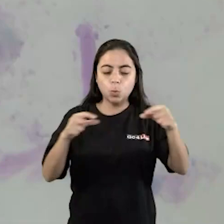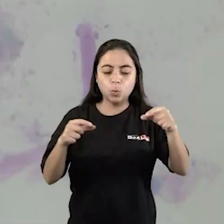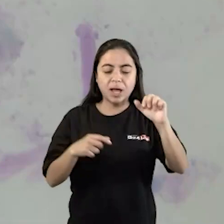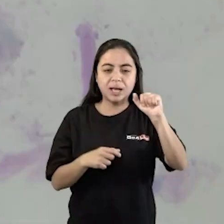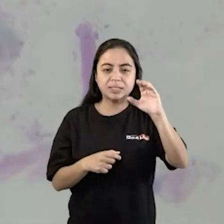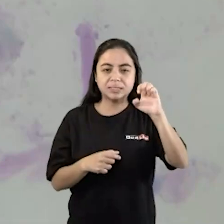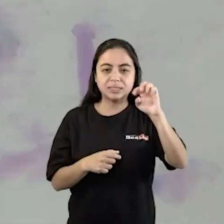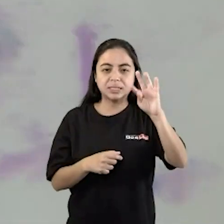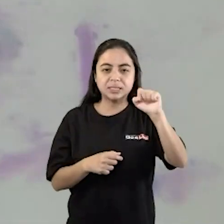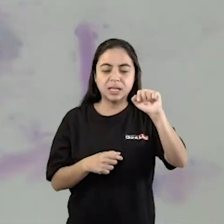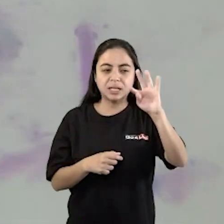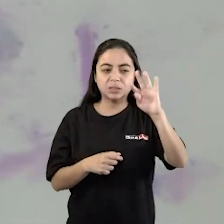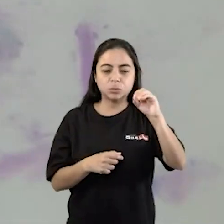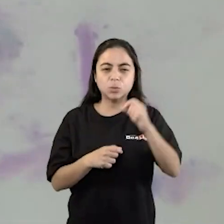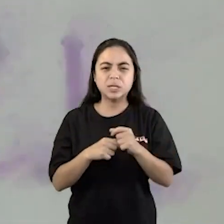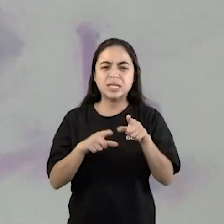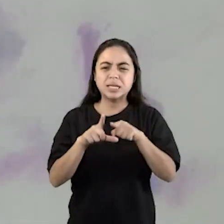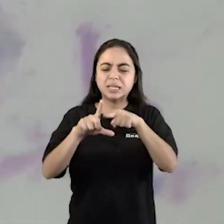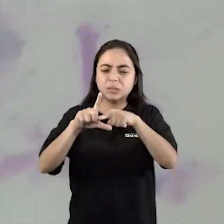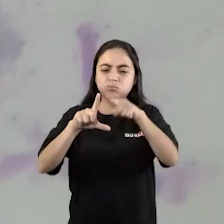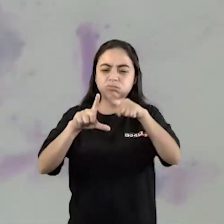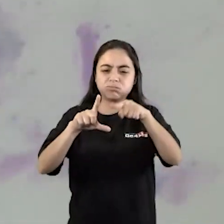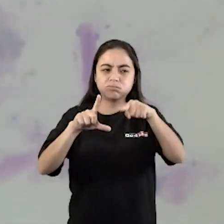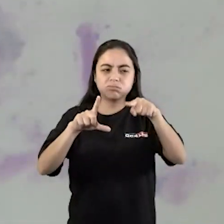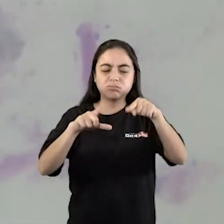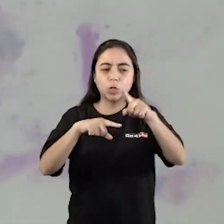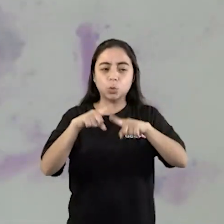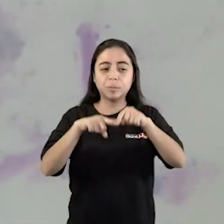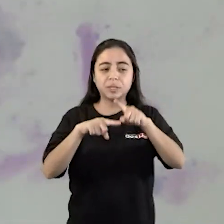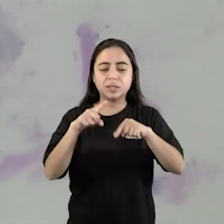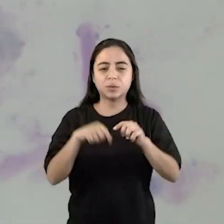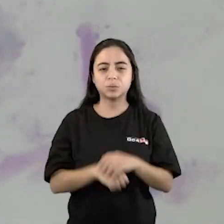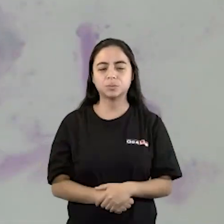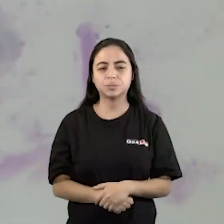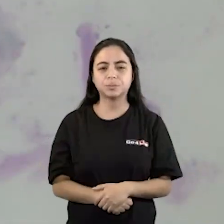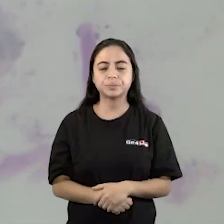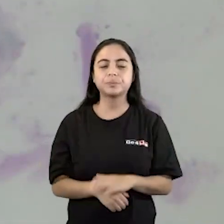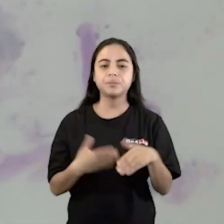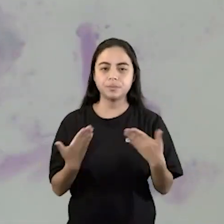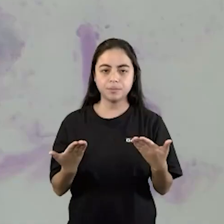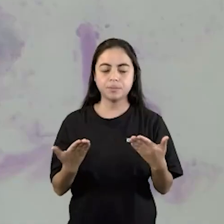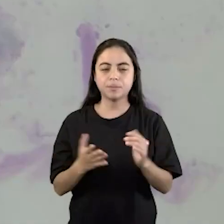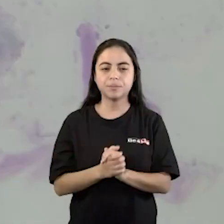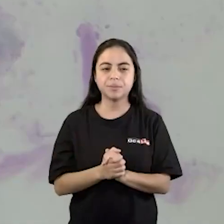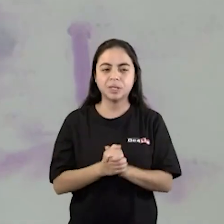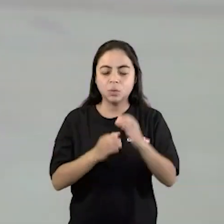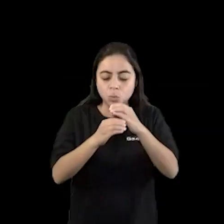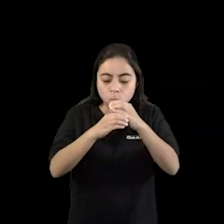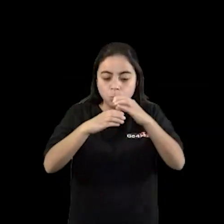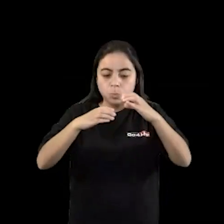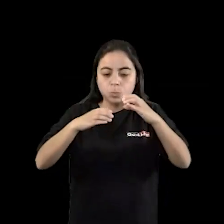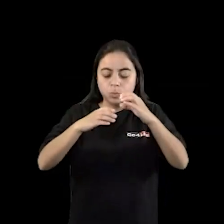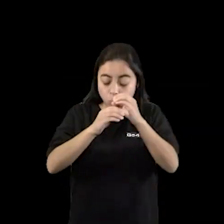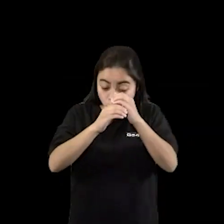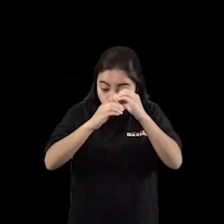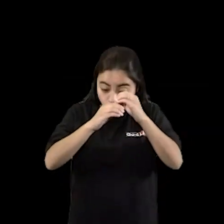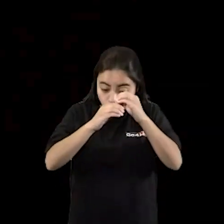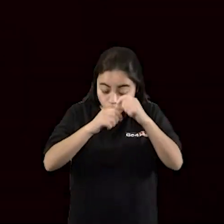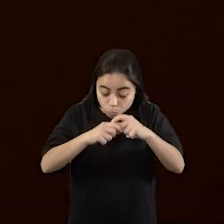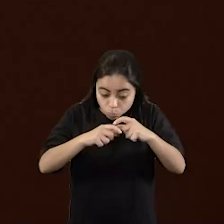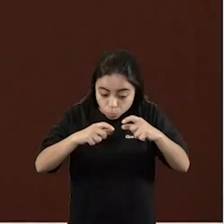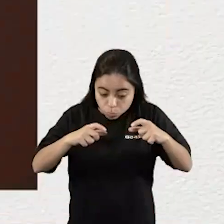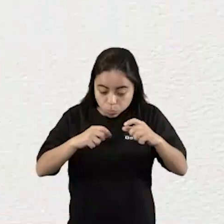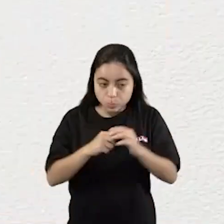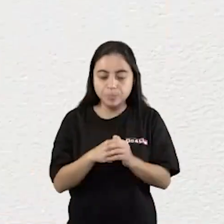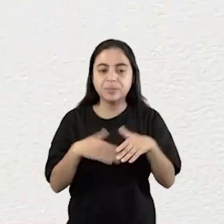acetato, e aí tem um certo desnivelamento do material. Bom, aumentando um pouco a nossa objetiva, e